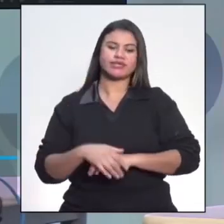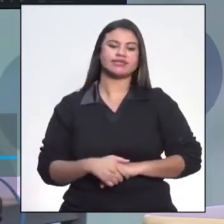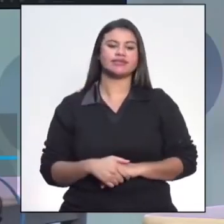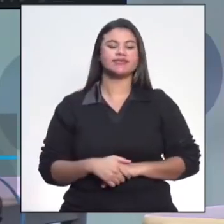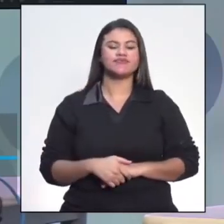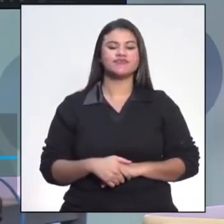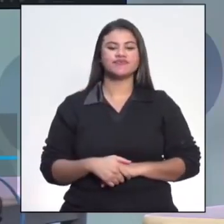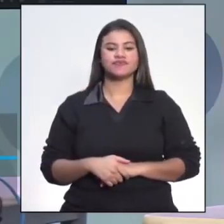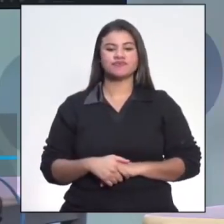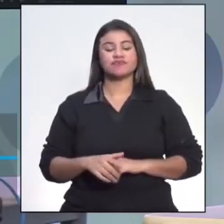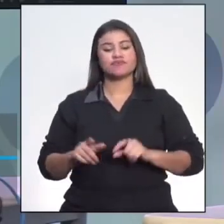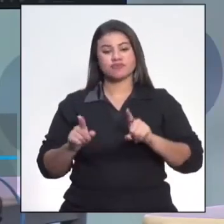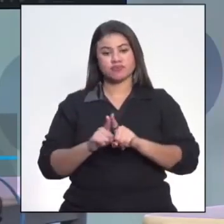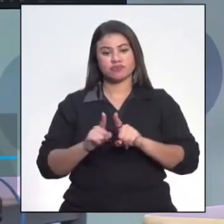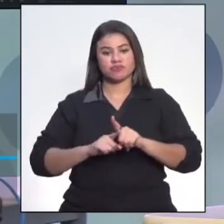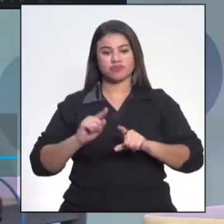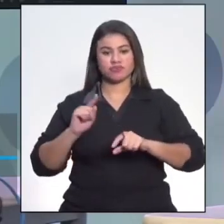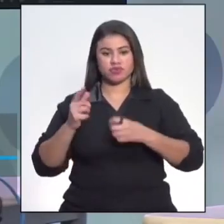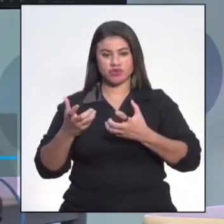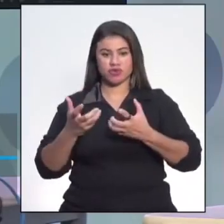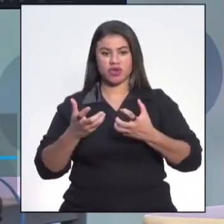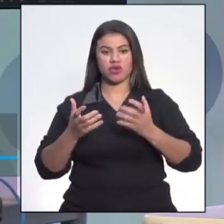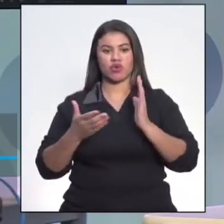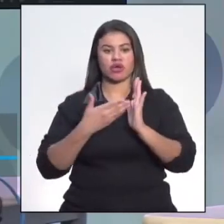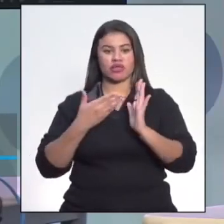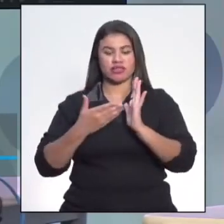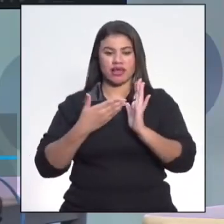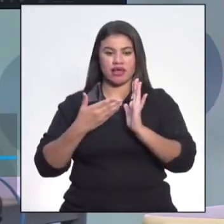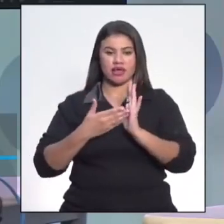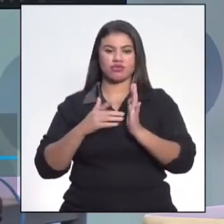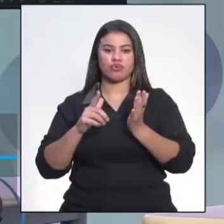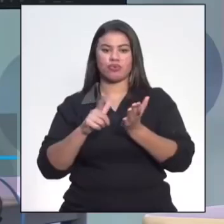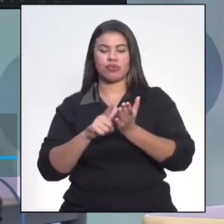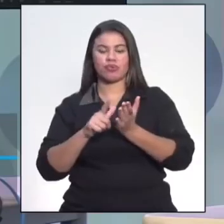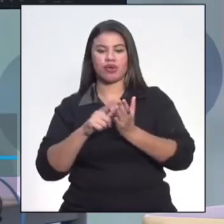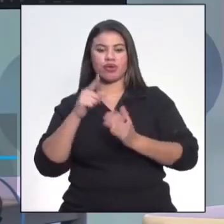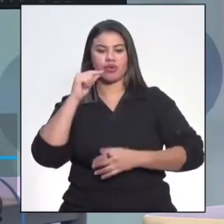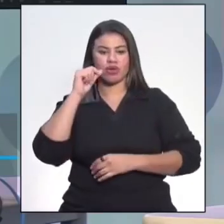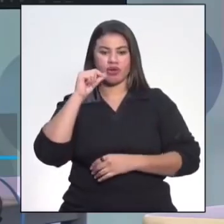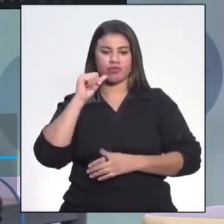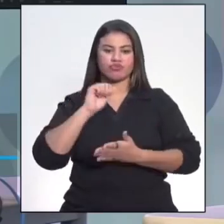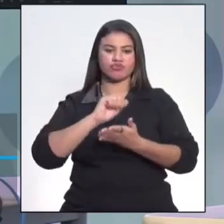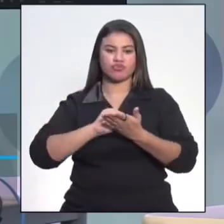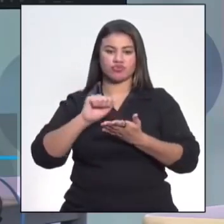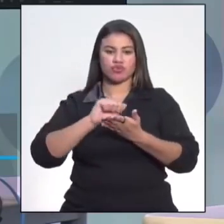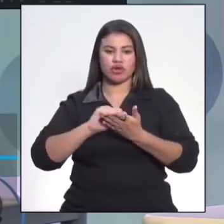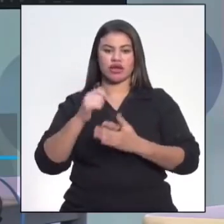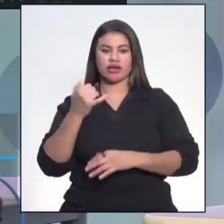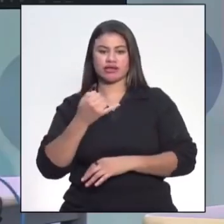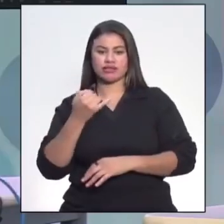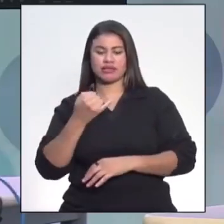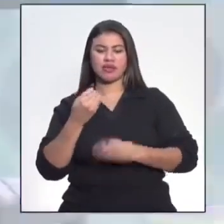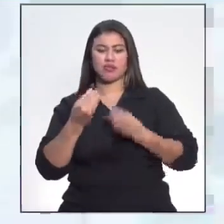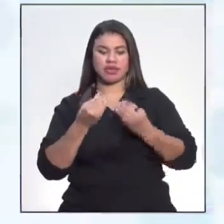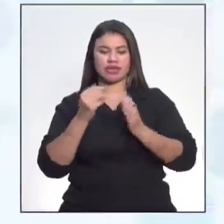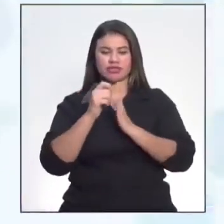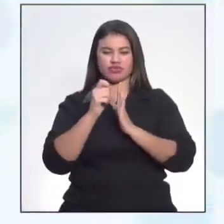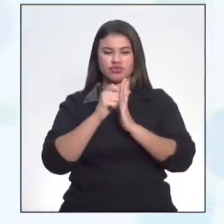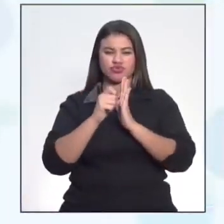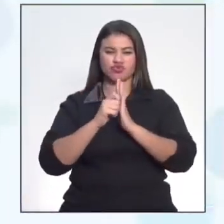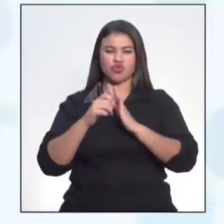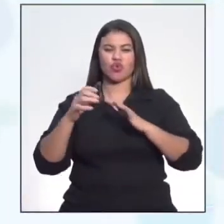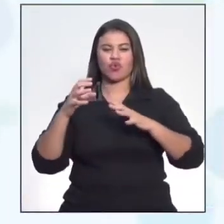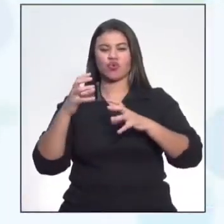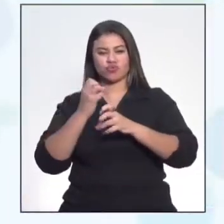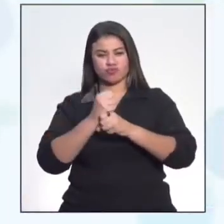tá? E, além disso, quero que vocês peguem caderno ou papel, lápis, borracha, caneta para fazer anotações, fazer